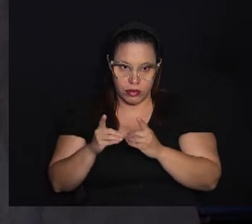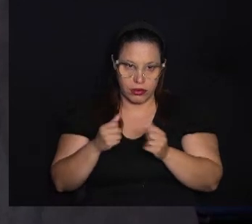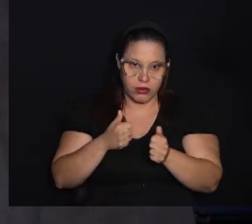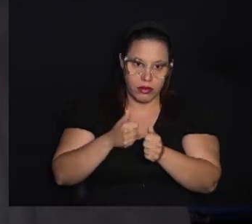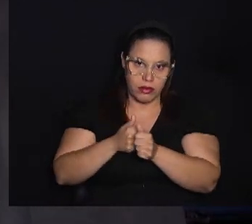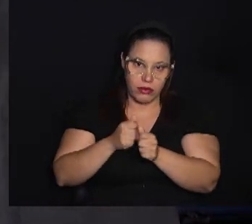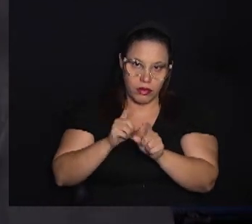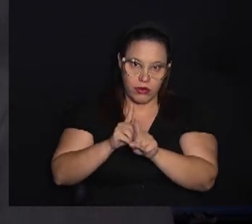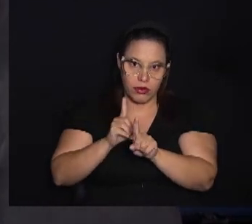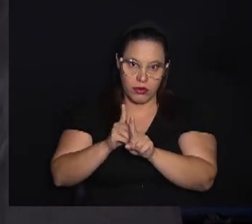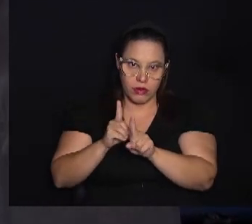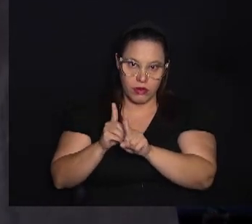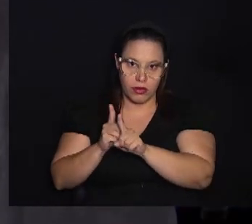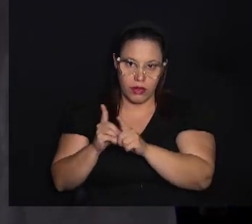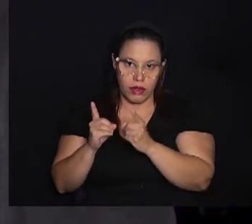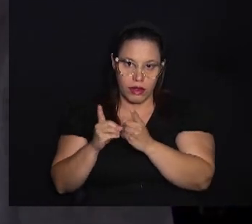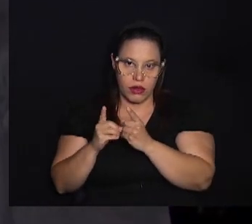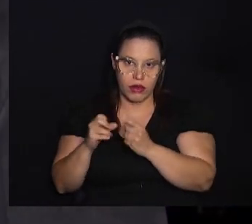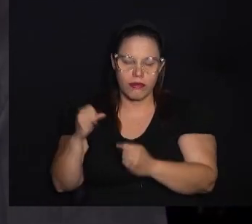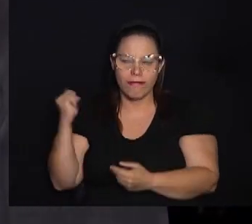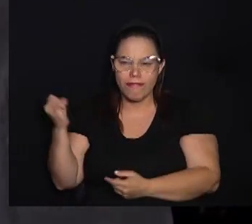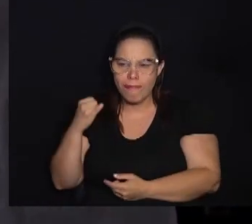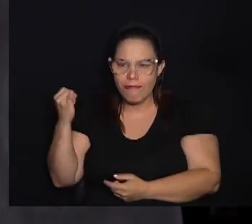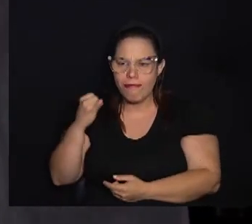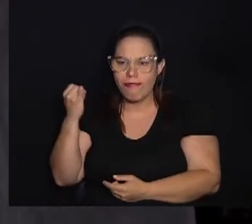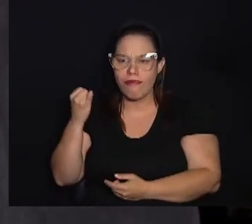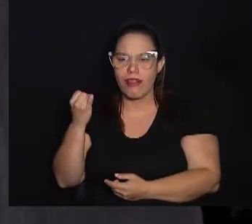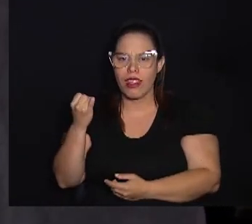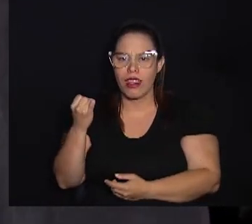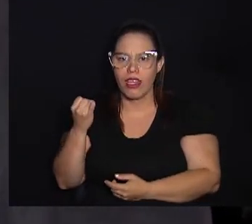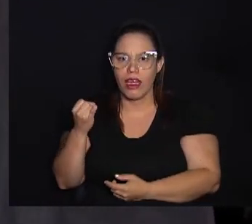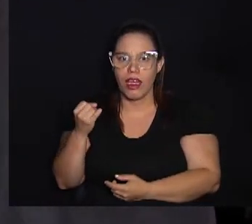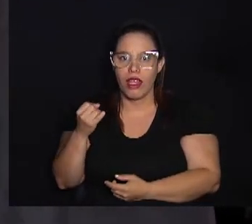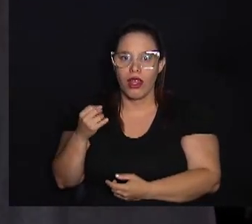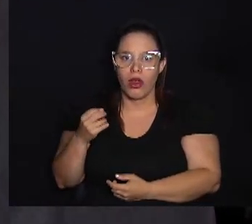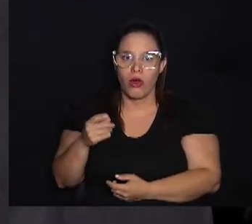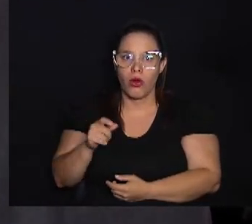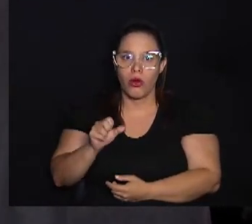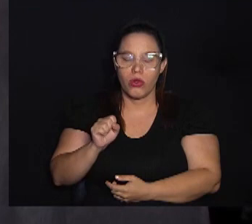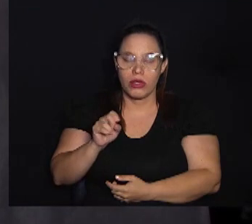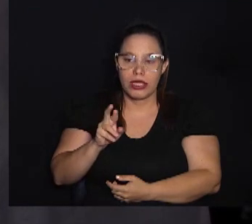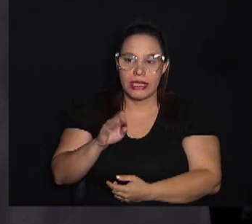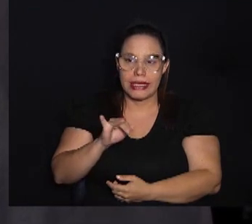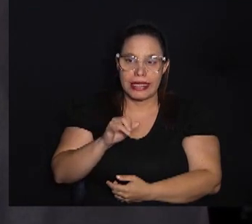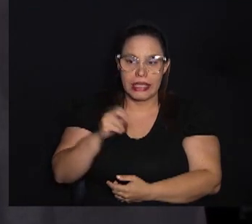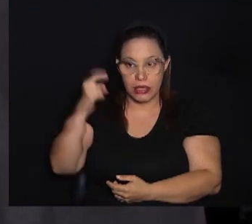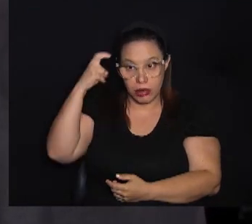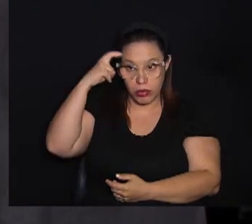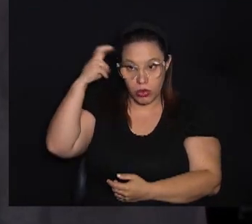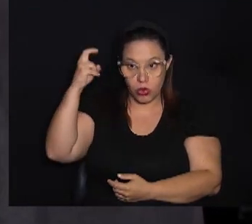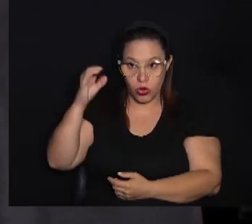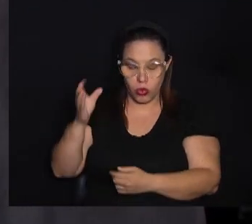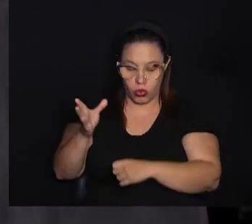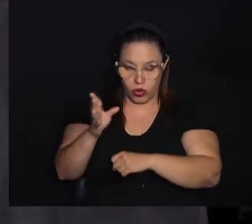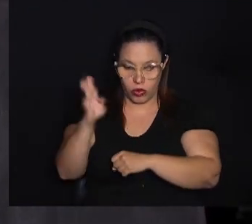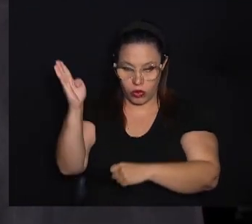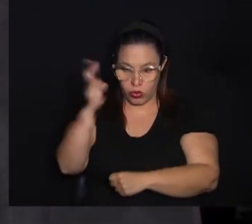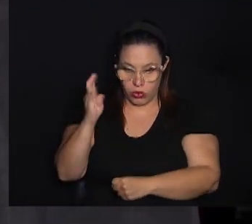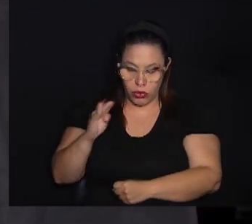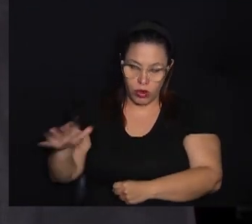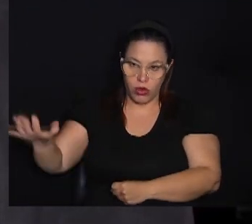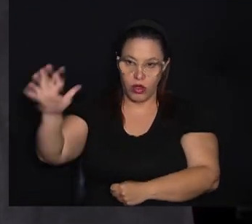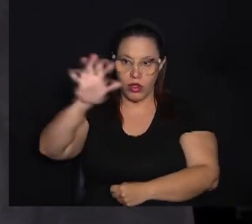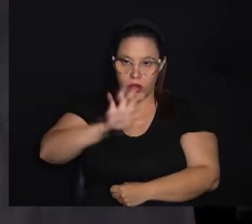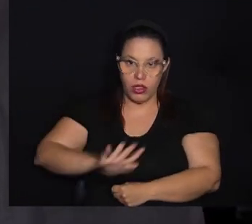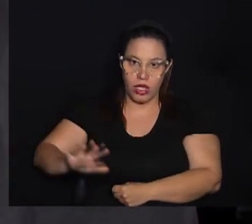Paulo de cultura é muito importante nesse momento que a gente está implantando o Sistema Nacional de Cultura, que a gente está implementando a Política Nacional